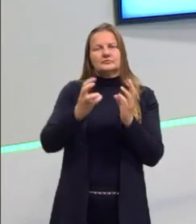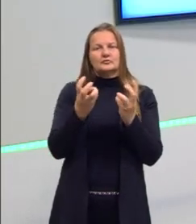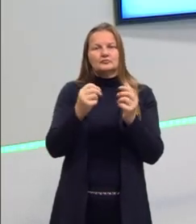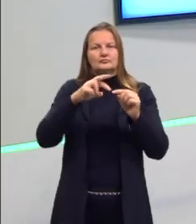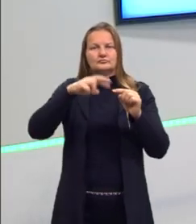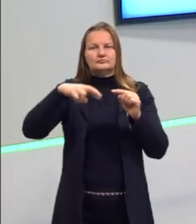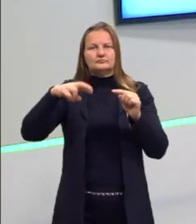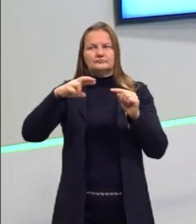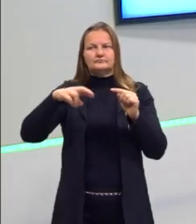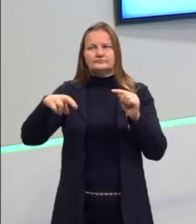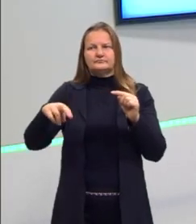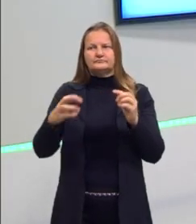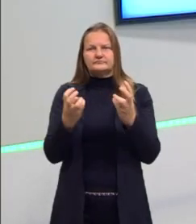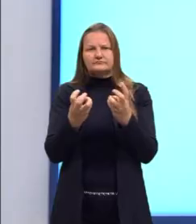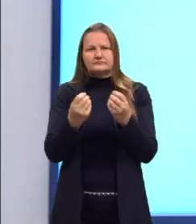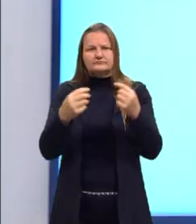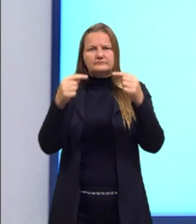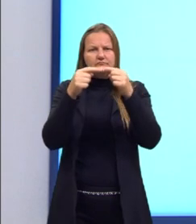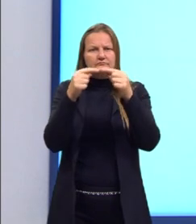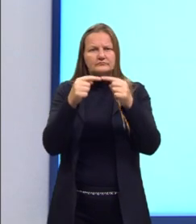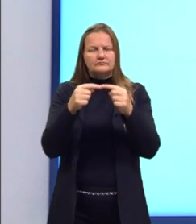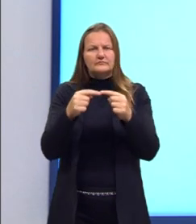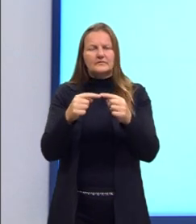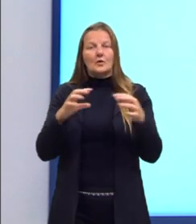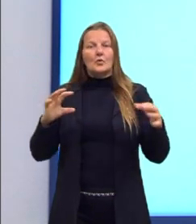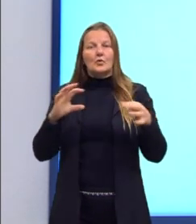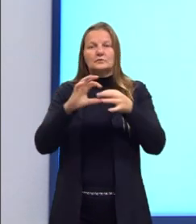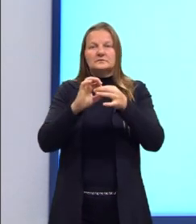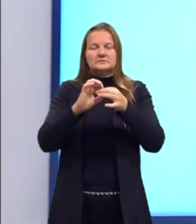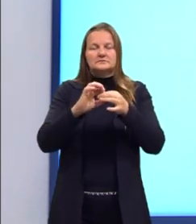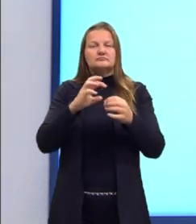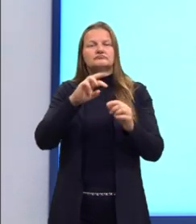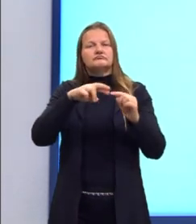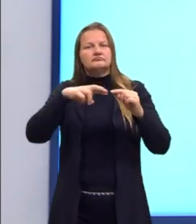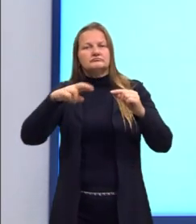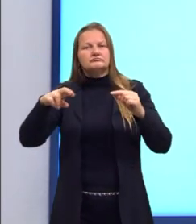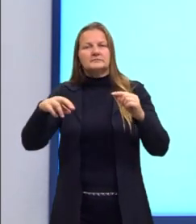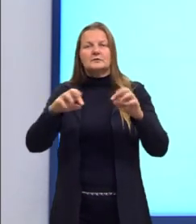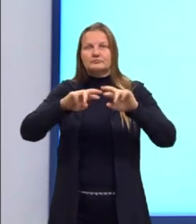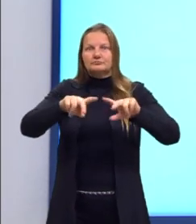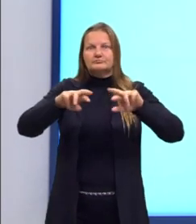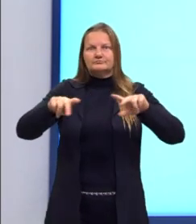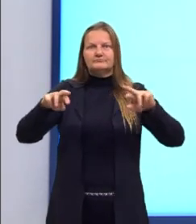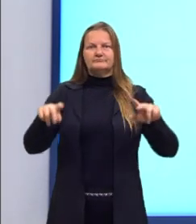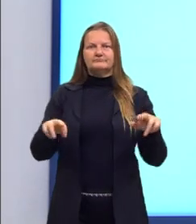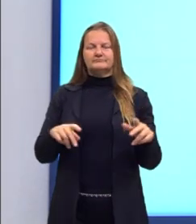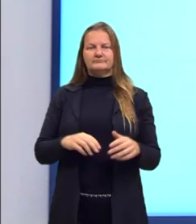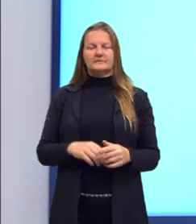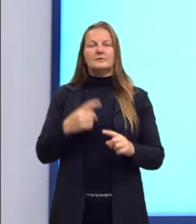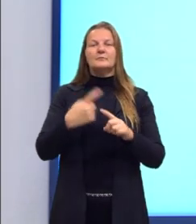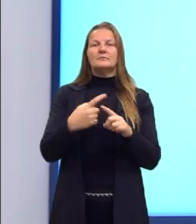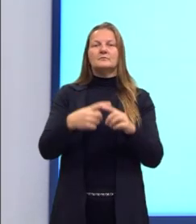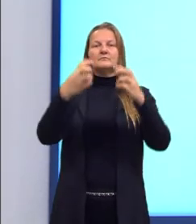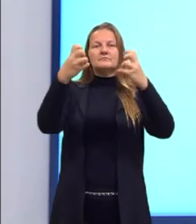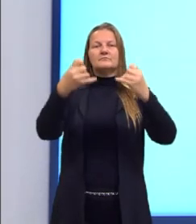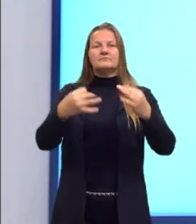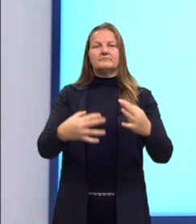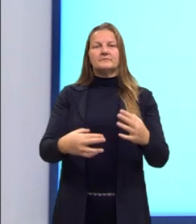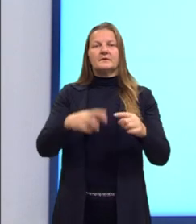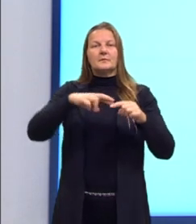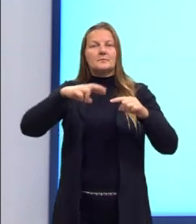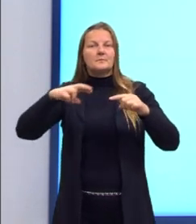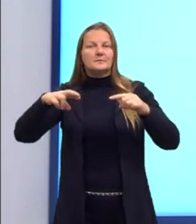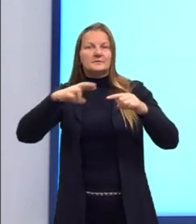é conforme o resistor que ele tá conectado ele vai medir coisas diferentes né porque aqui a gente está medindo